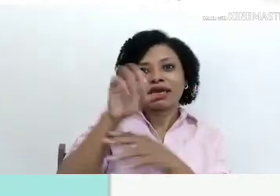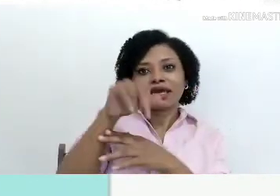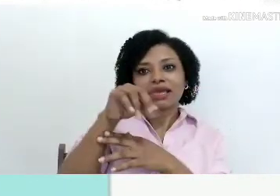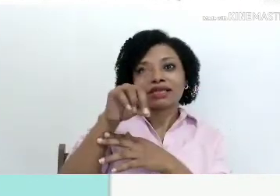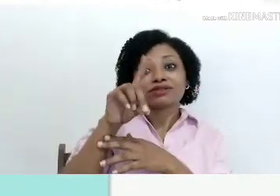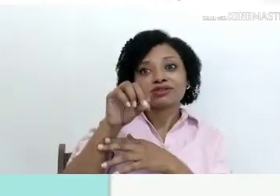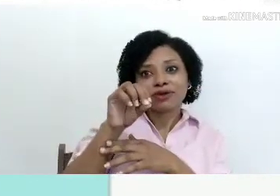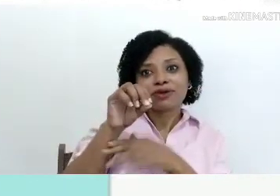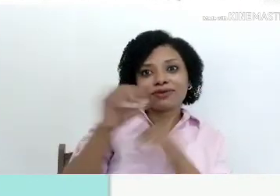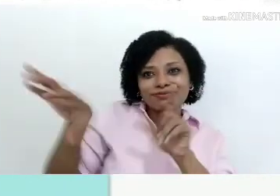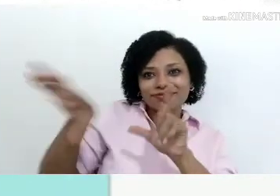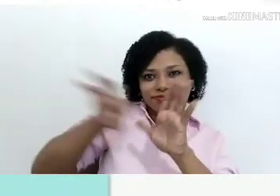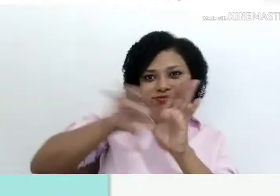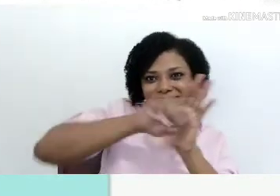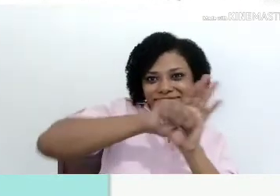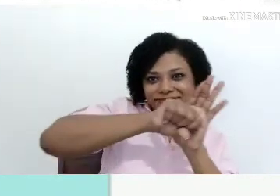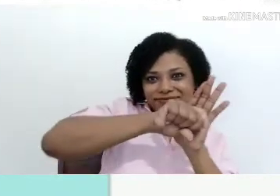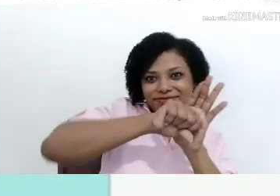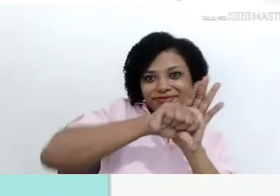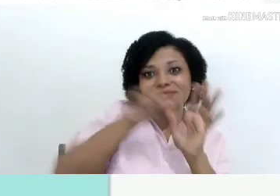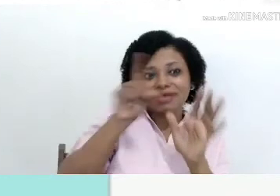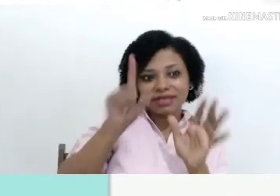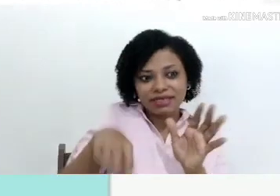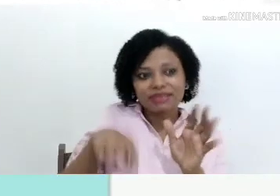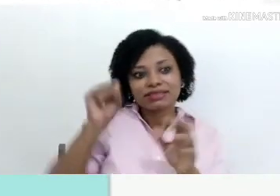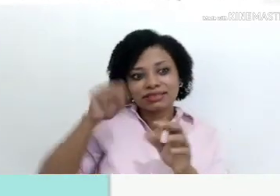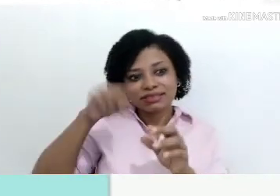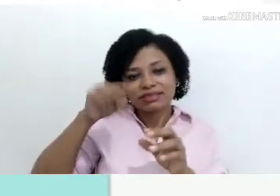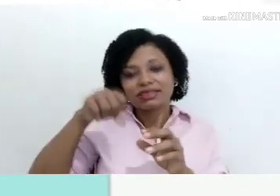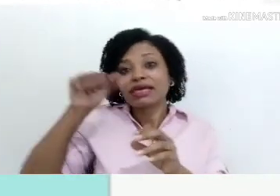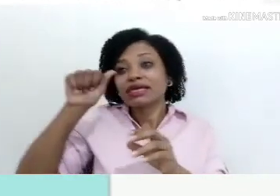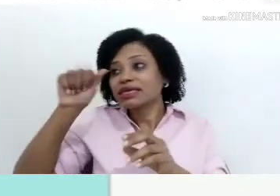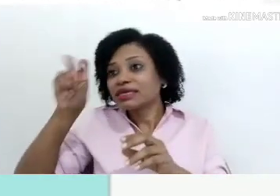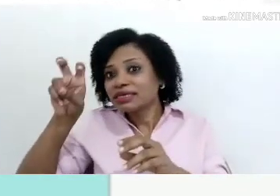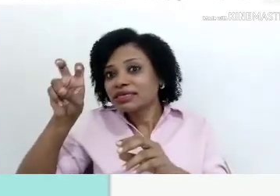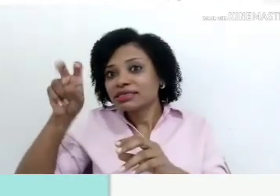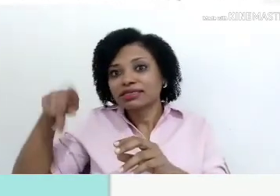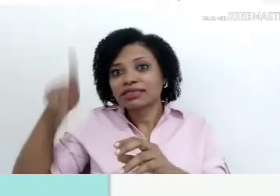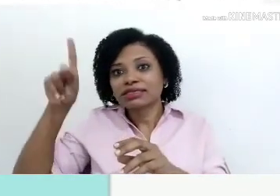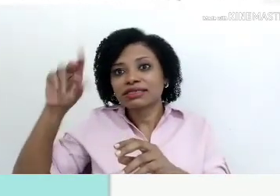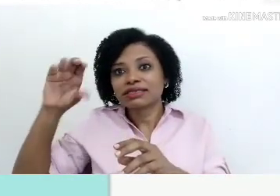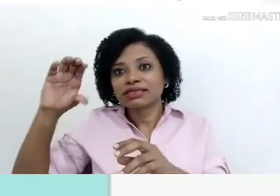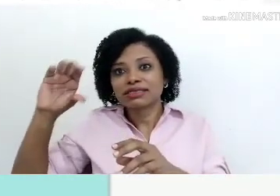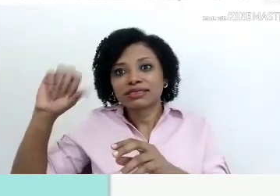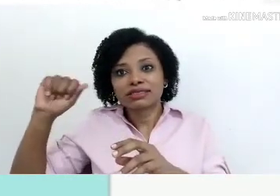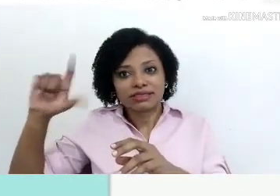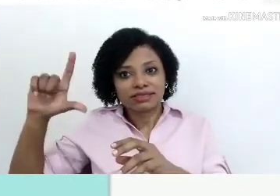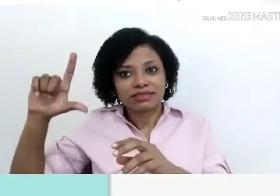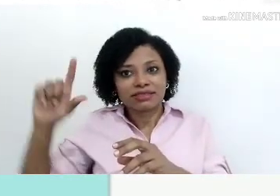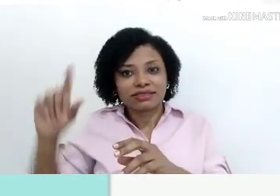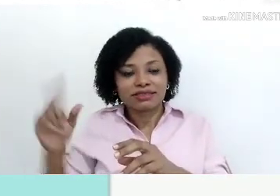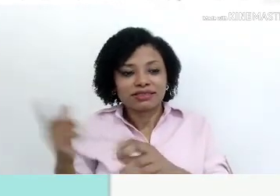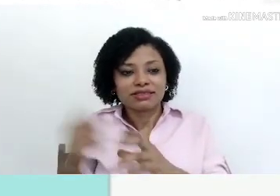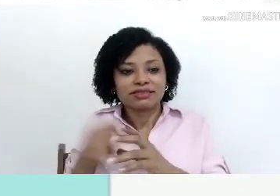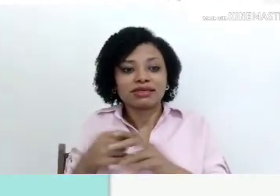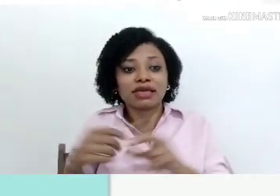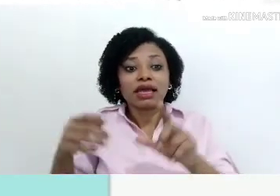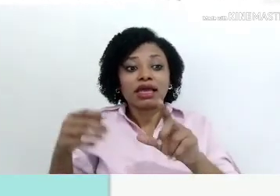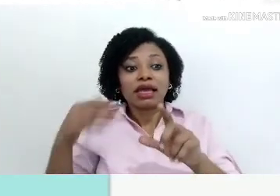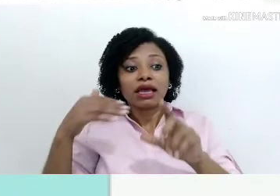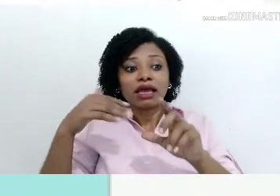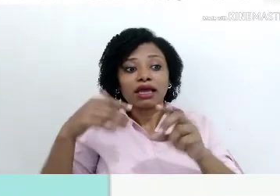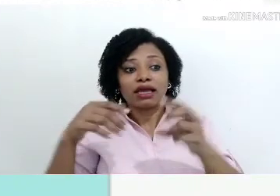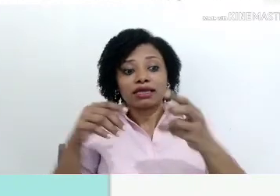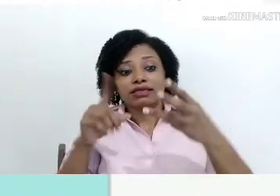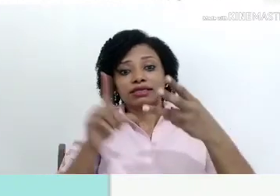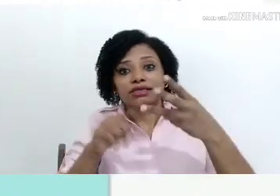Absorveu. Então, absorve sim 15 kcal. A reação direta é exotérmica? Gente, quando a gente diz direta, é